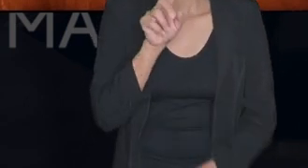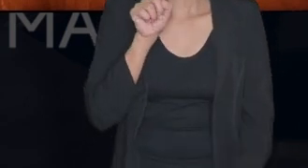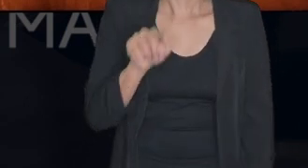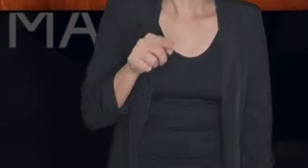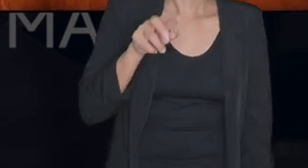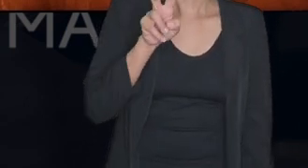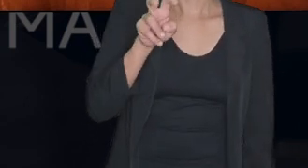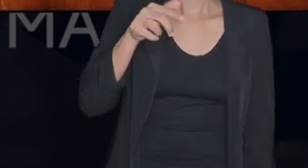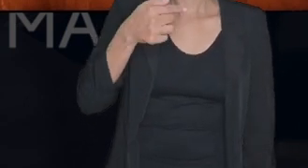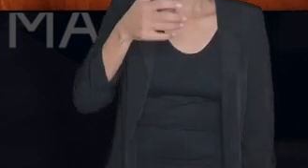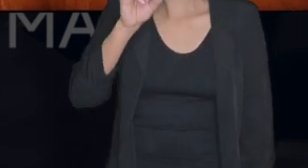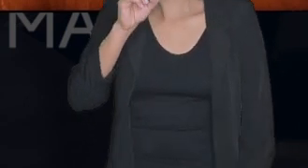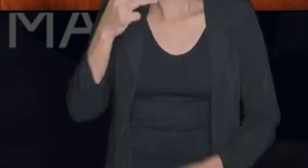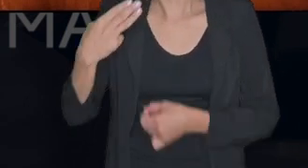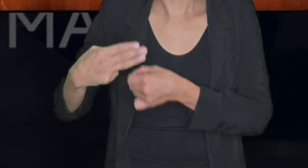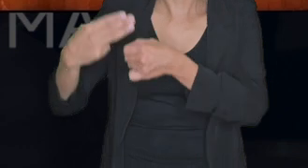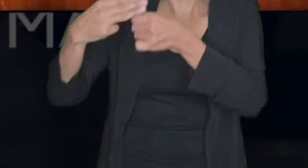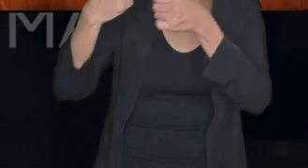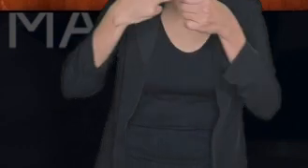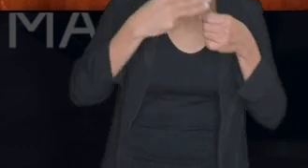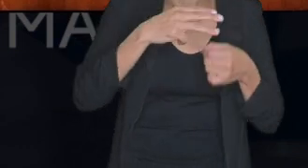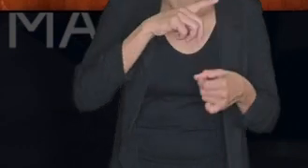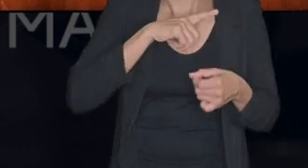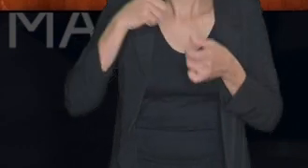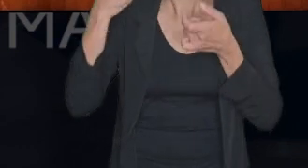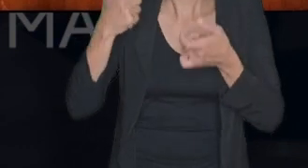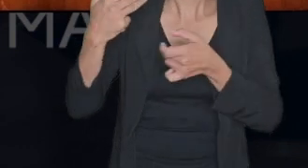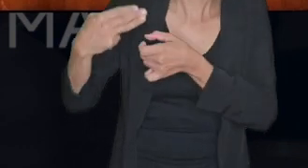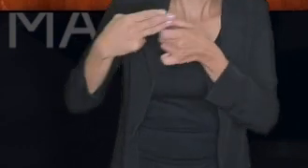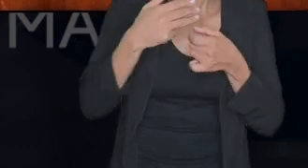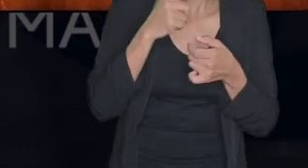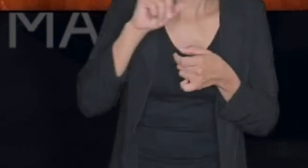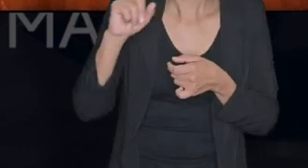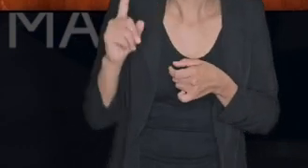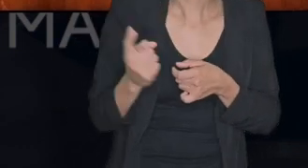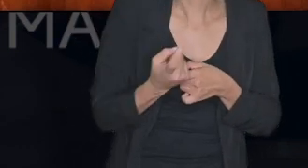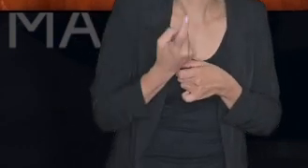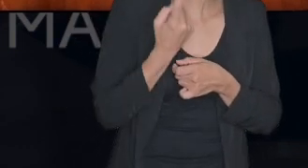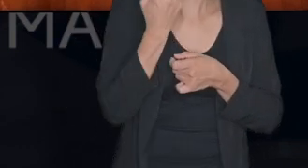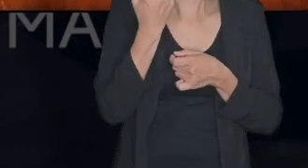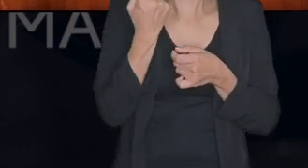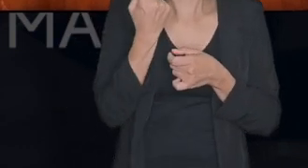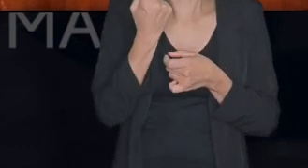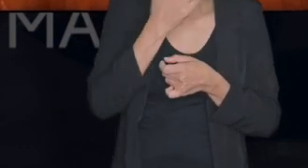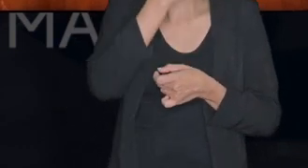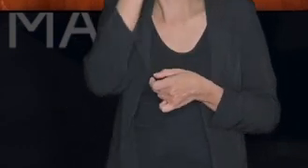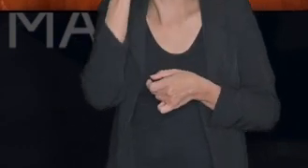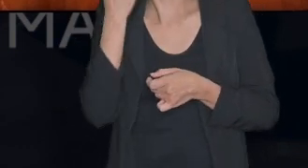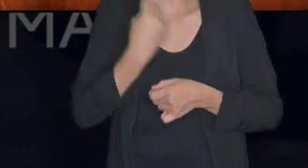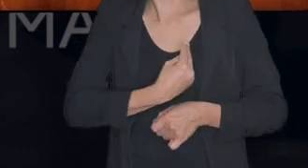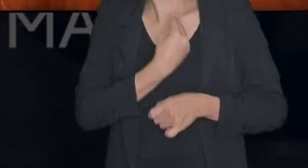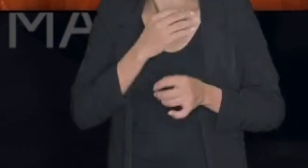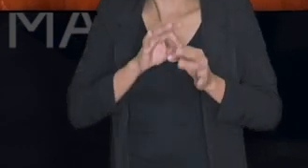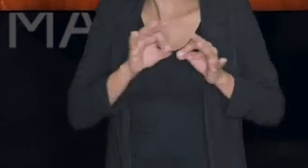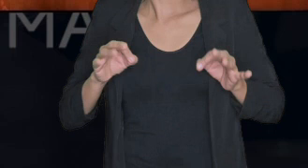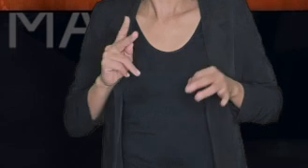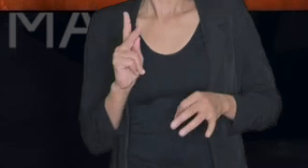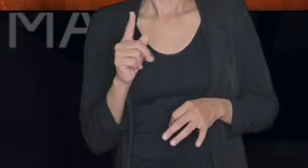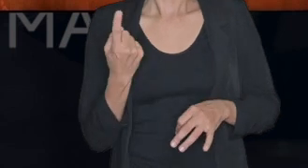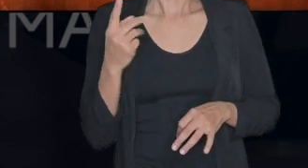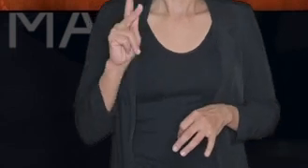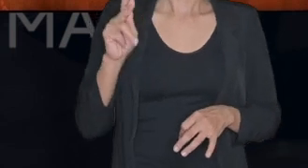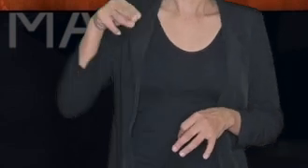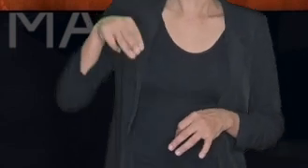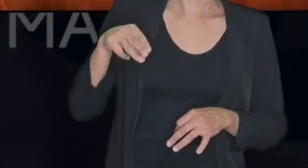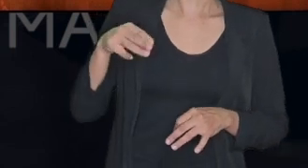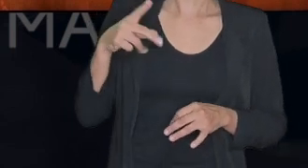que tem município que sequer tem um habitante por quilômetro quadrado. Esse município devia ter a mesma capacidade de legislar sobre um